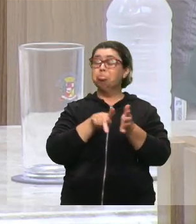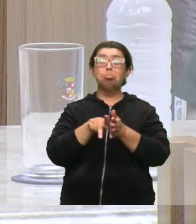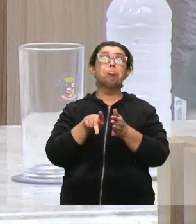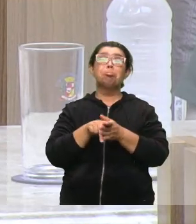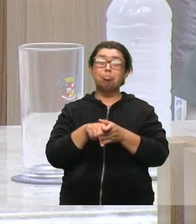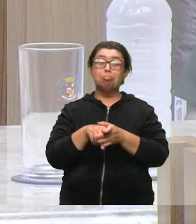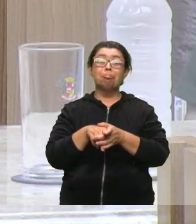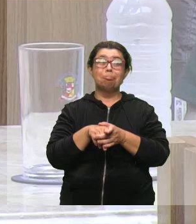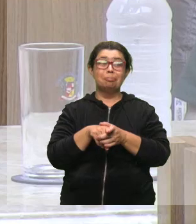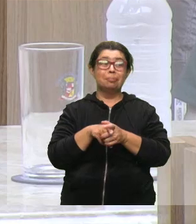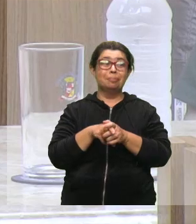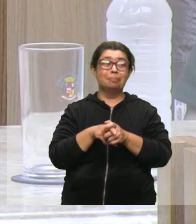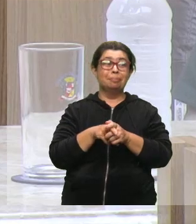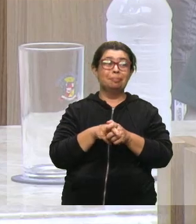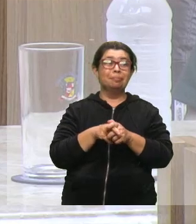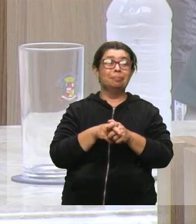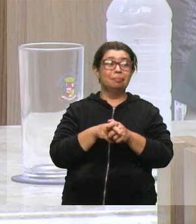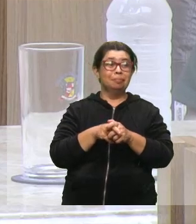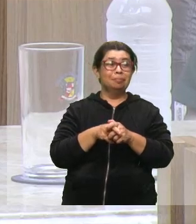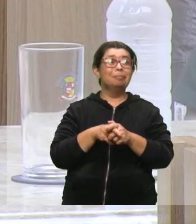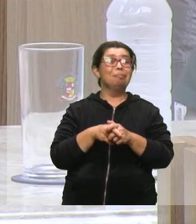Fernando, porque,